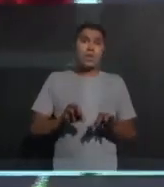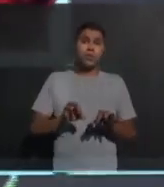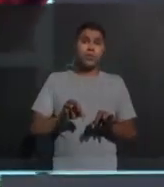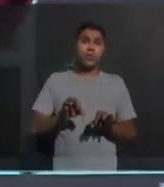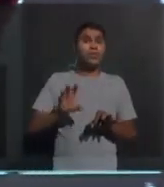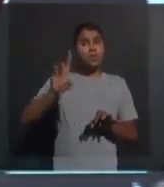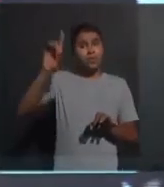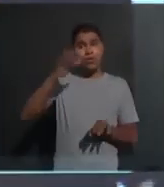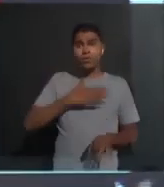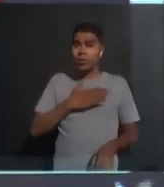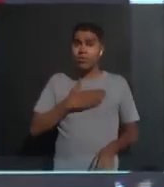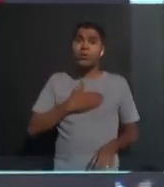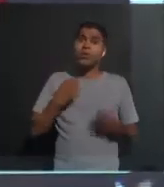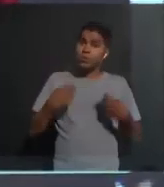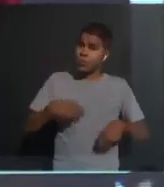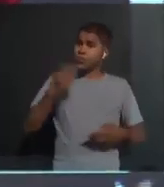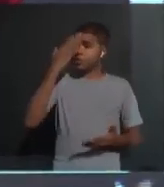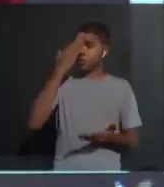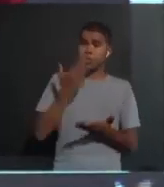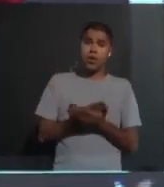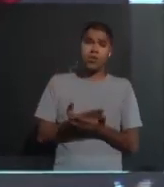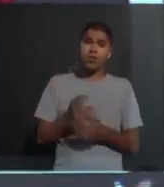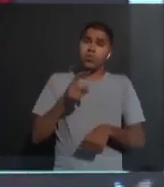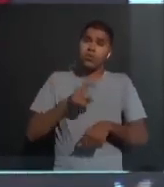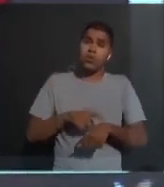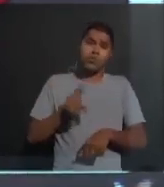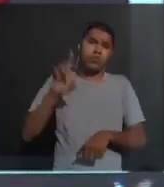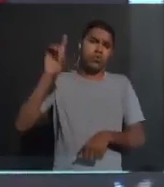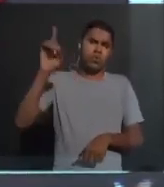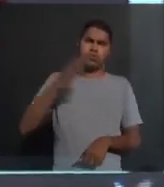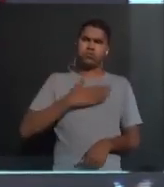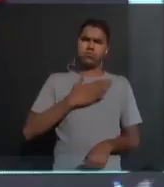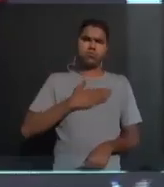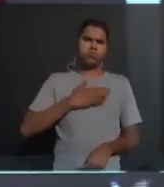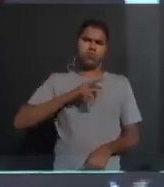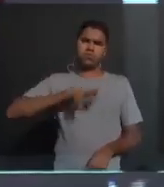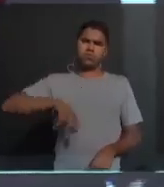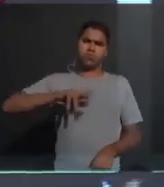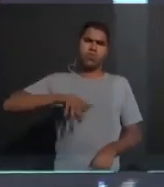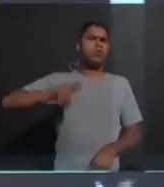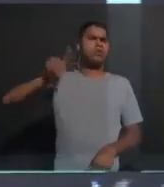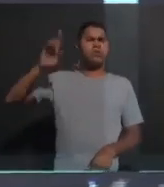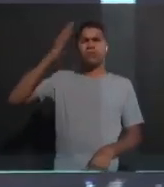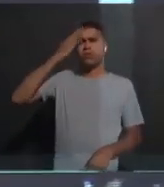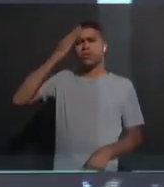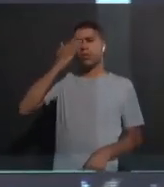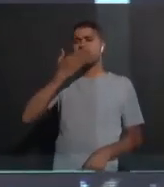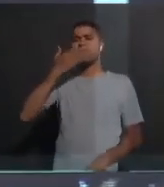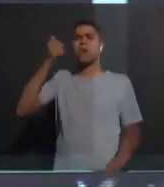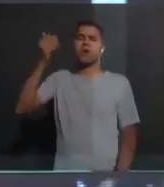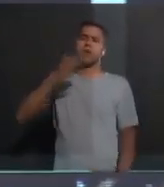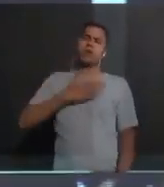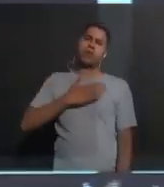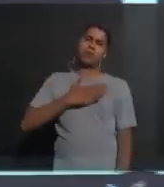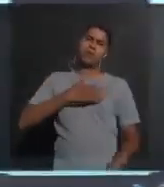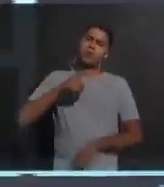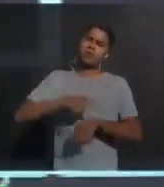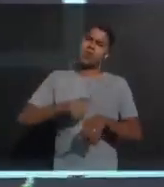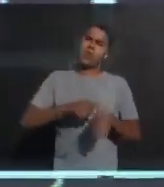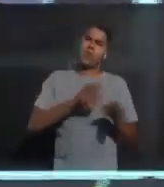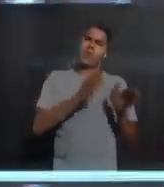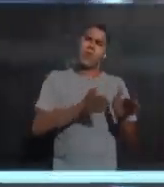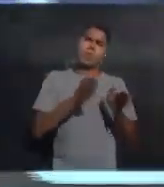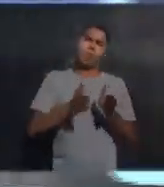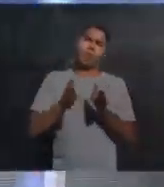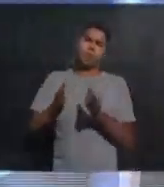preciso acreditar que eu vivo no tempo de deus e não no meu tempo ele quem sabe o que é melhor pra mim o tempo certo de todas as